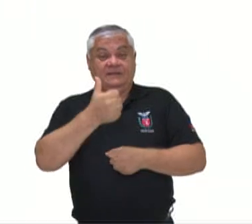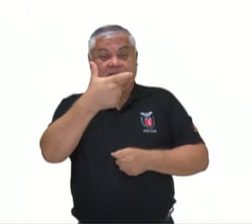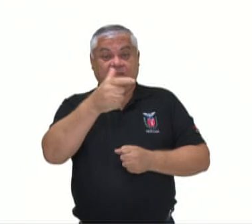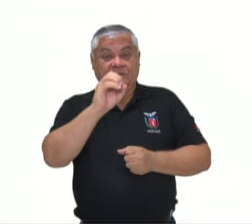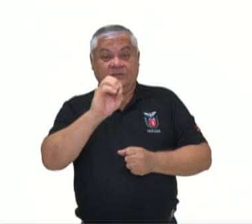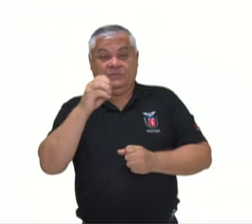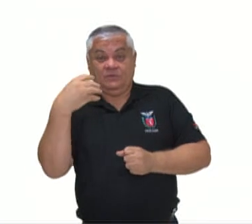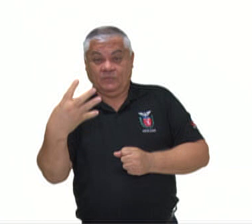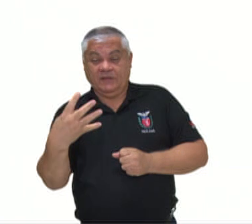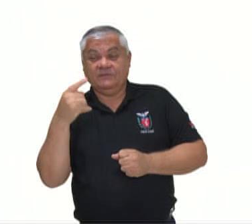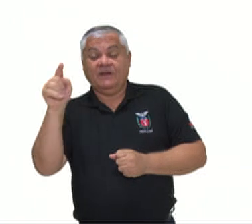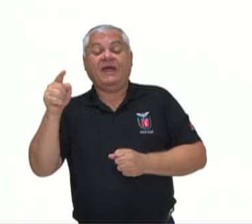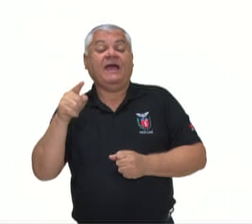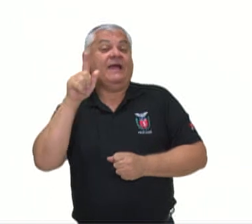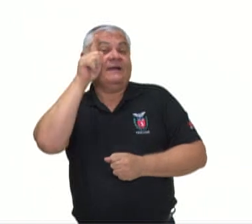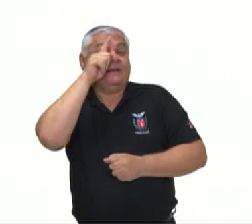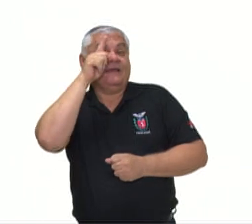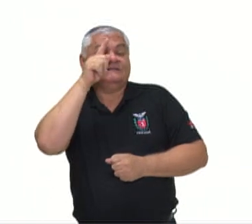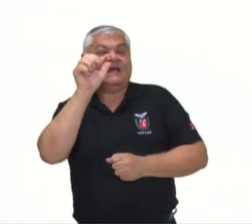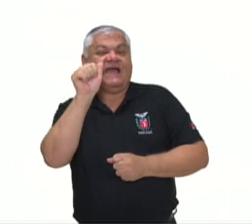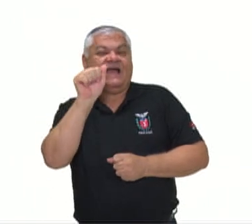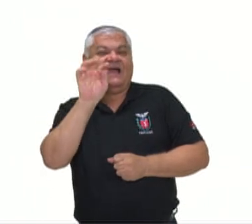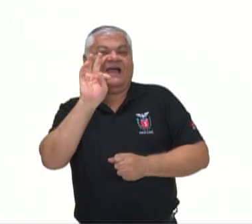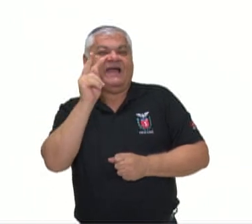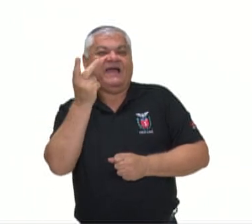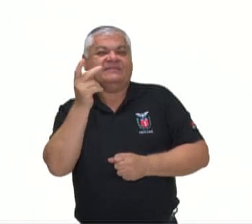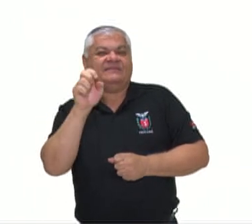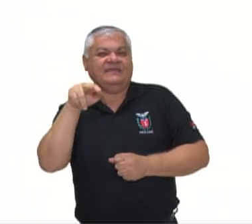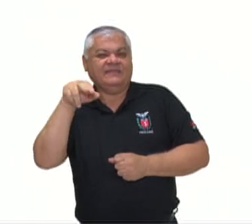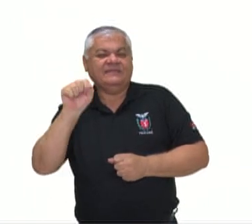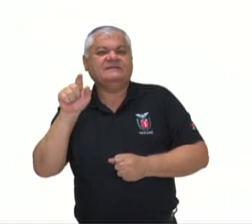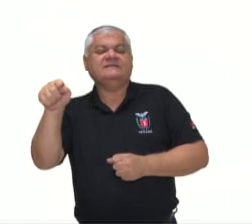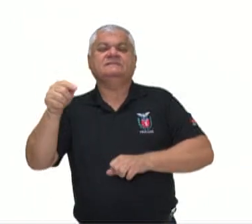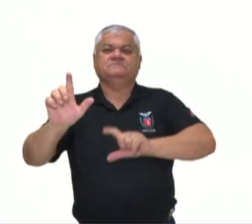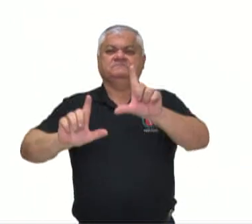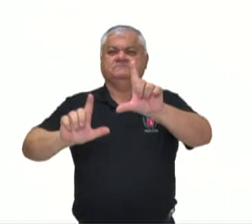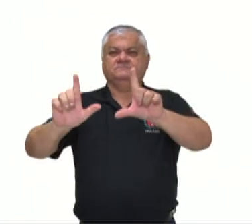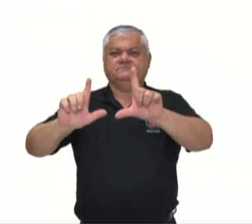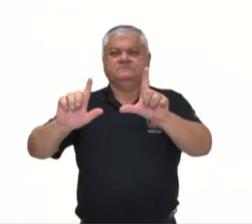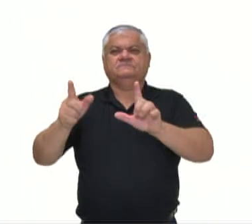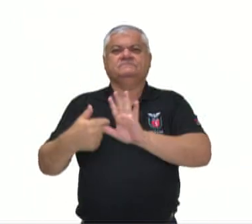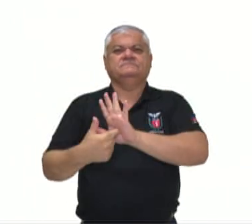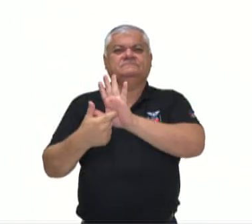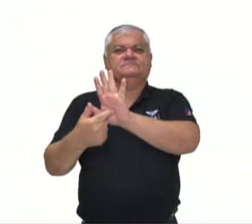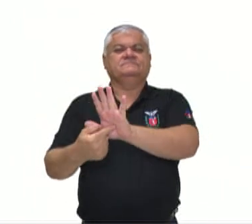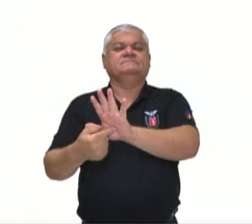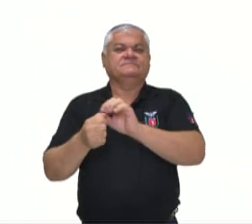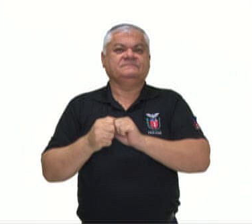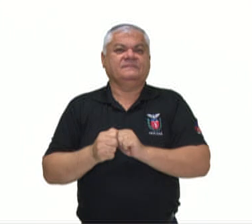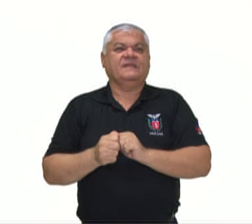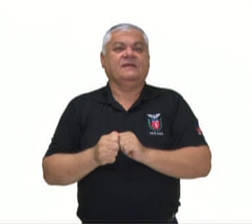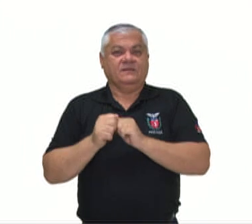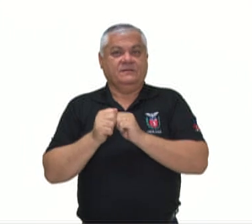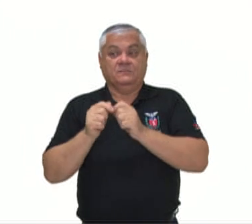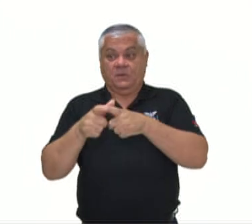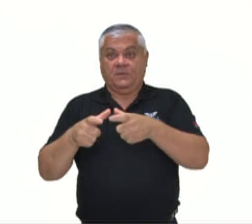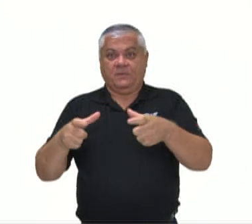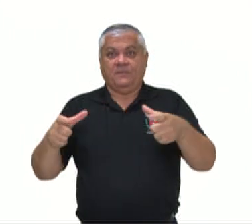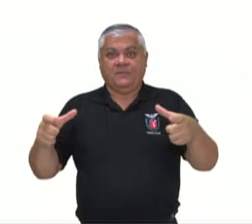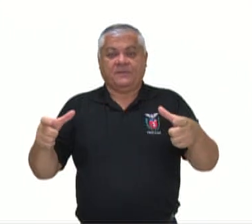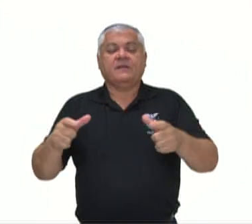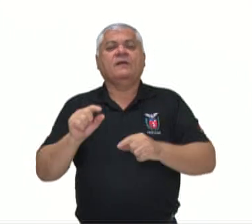Atenas, Traditional Media, então tinha mídia tradicional como televisão, and Other Media, aqui já aumentou um pouco, olha